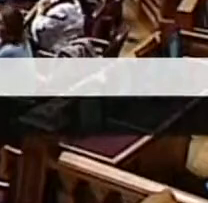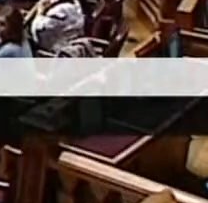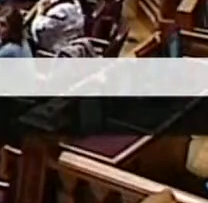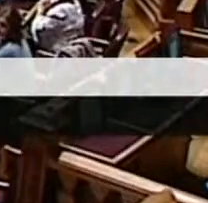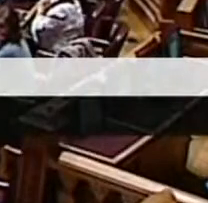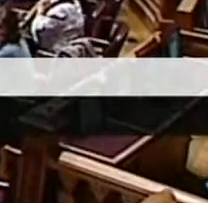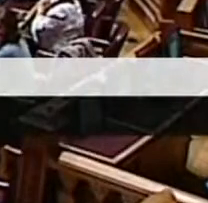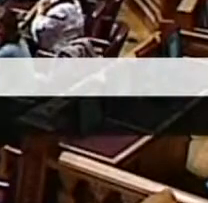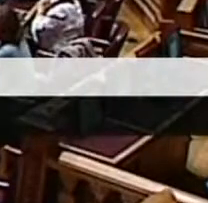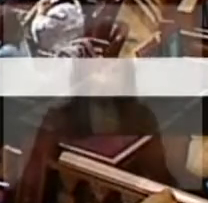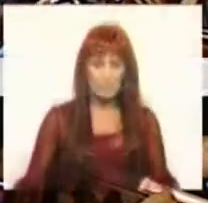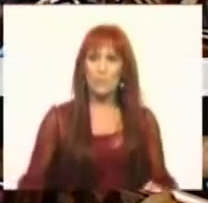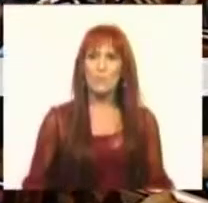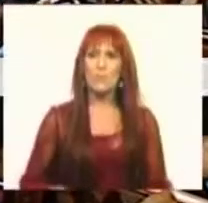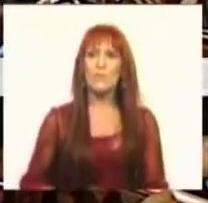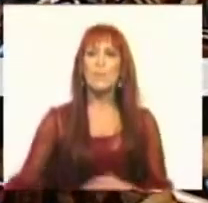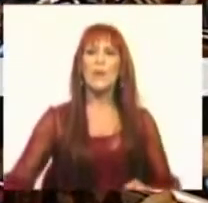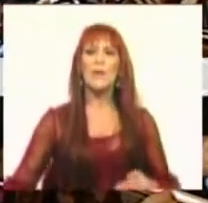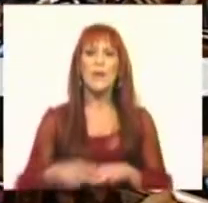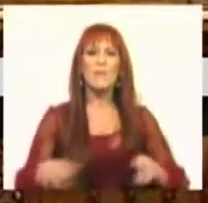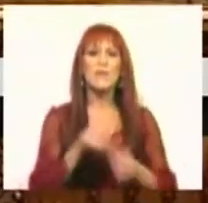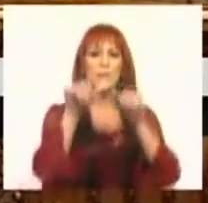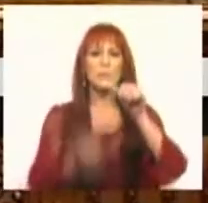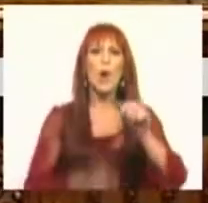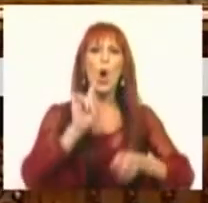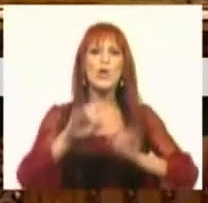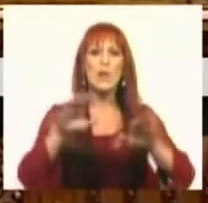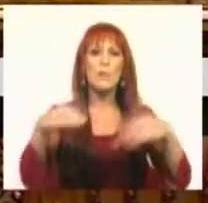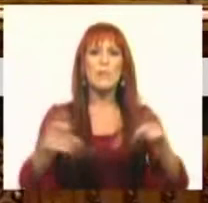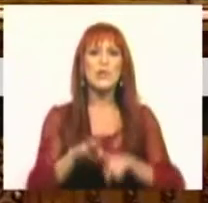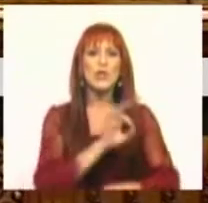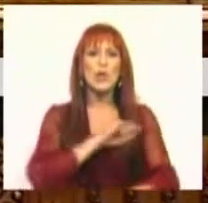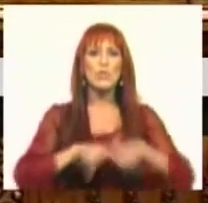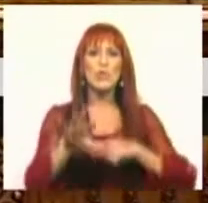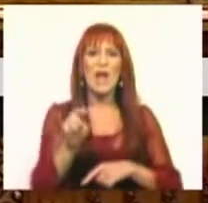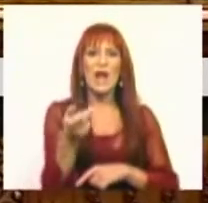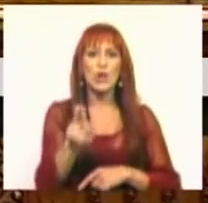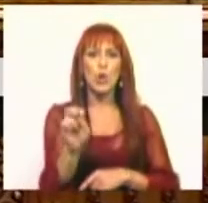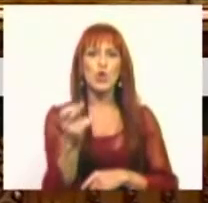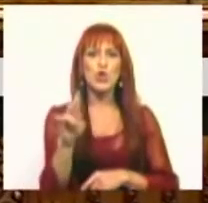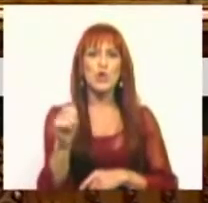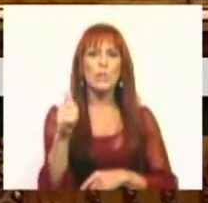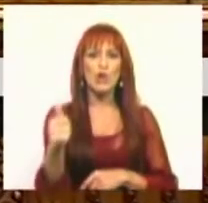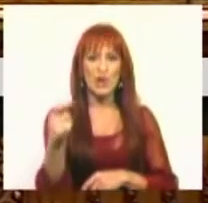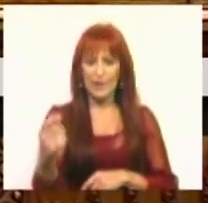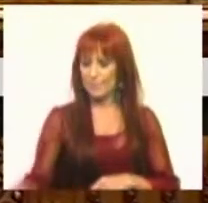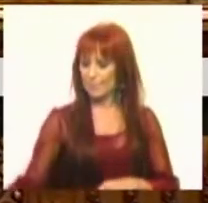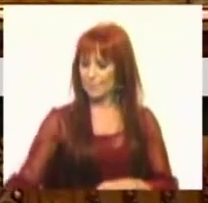Uma fase de intervenções, a primeira das quais a cargo do Sr. Deputado Heitor de Sousa, do Bloco de Esquerda.